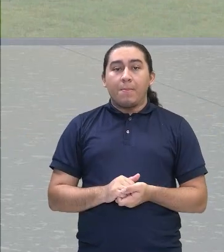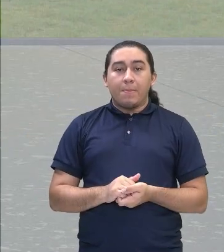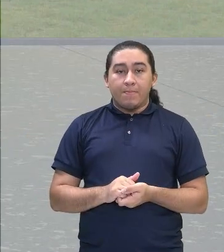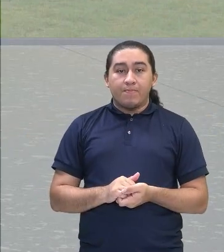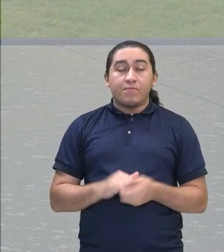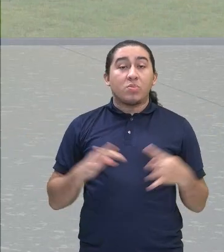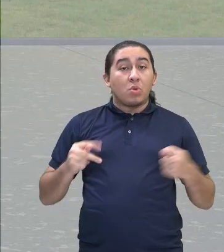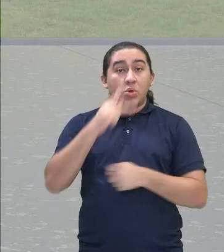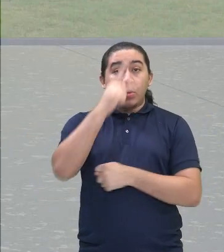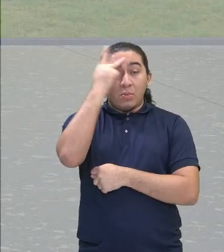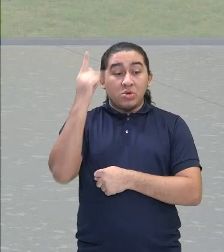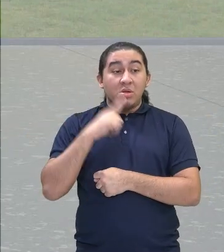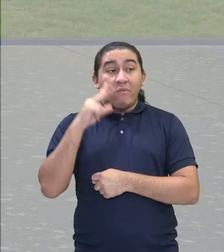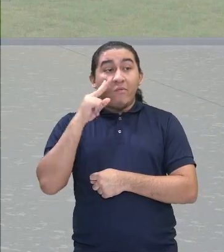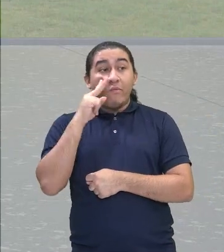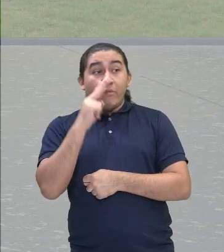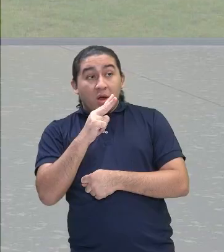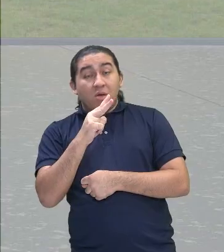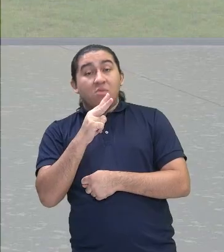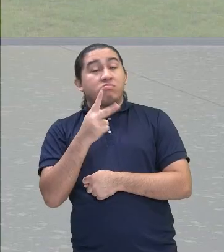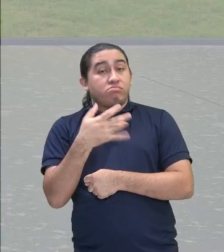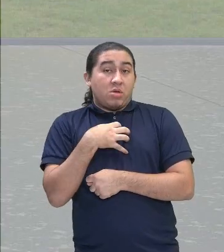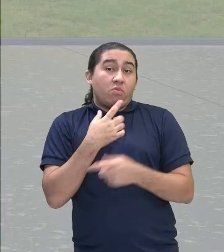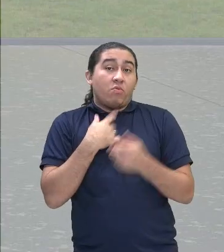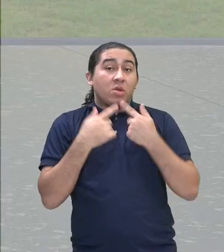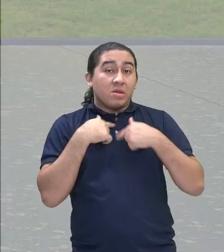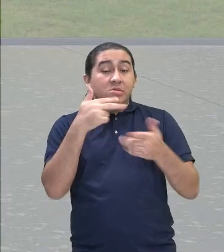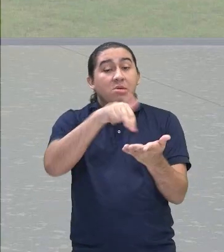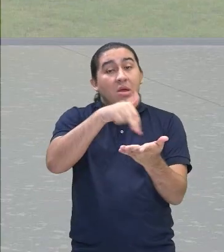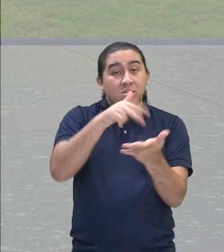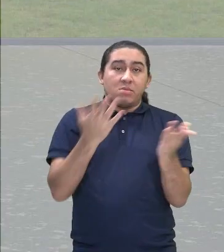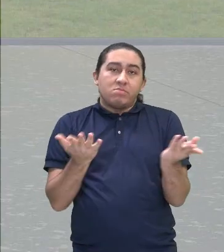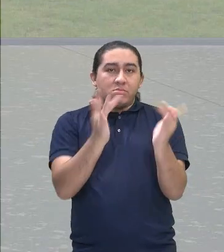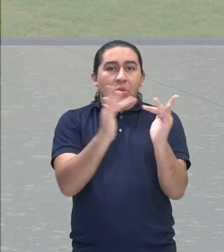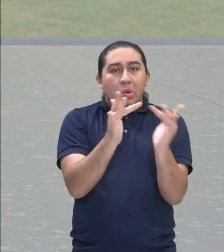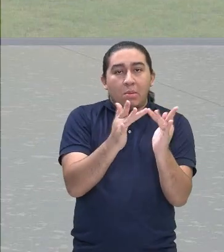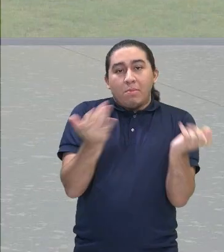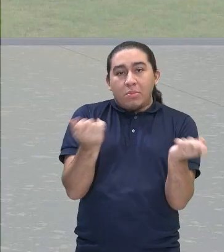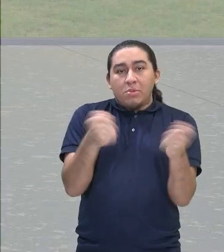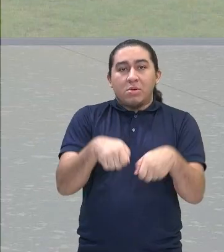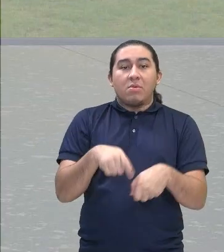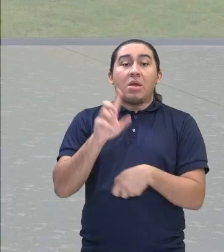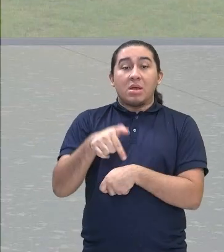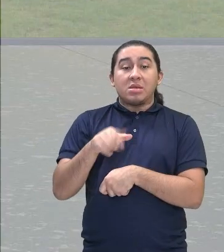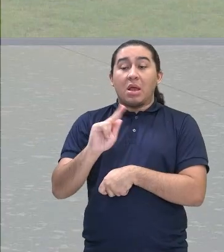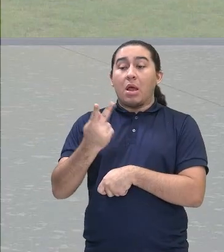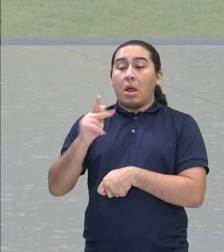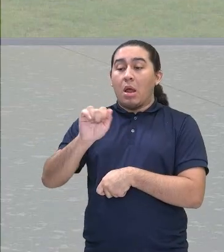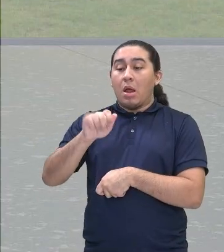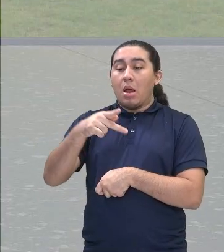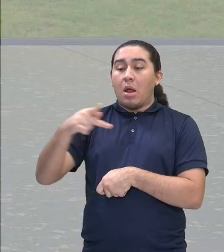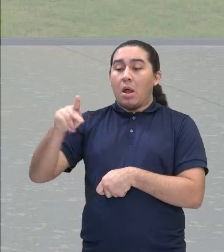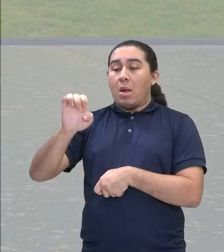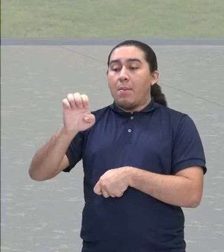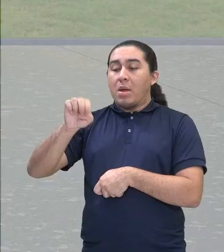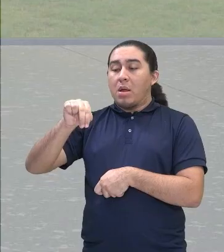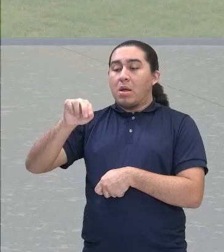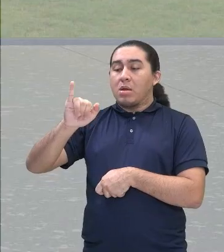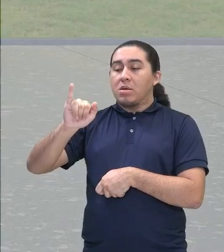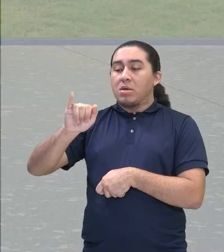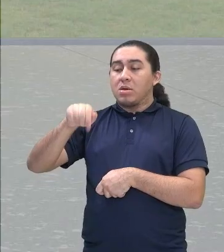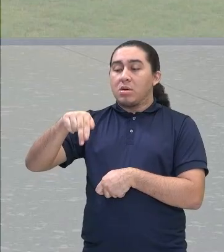todos que estão ali naquele ambiente interagem também. Então, isso é um happening, certo? Onde